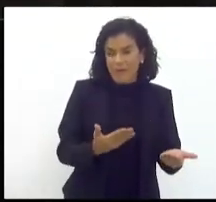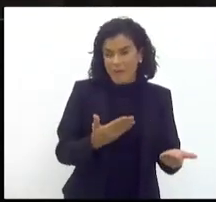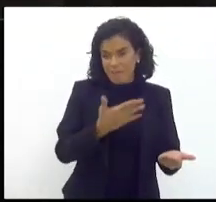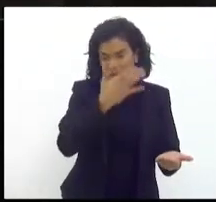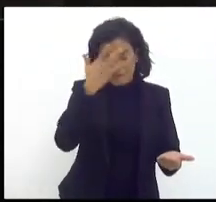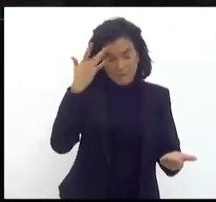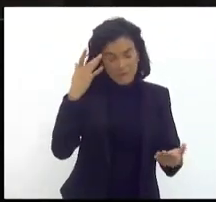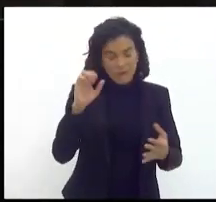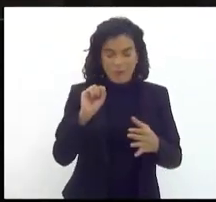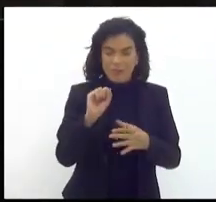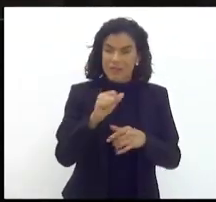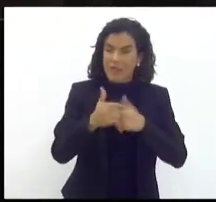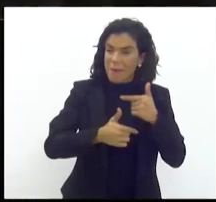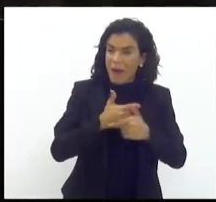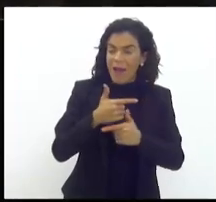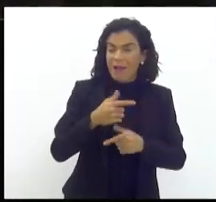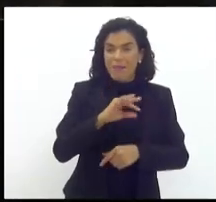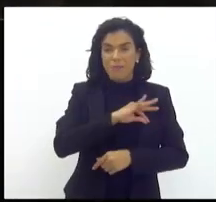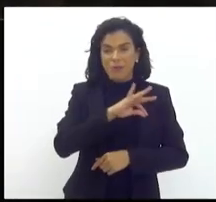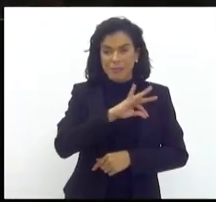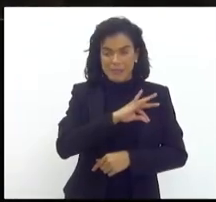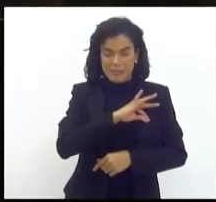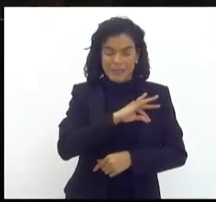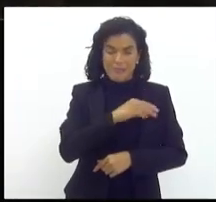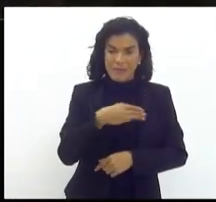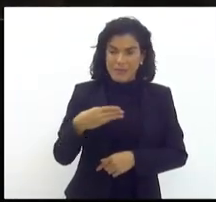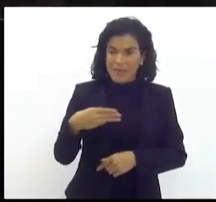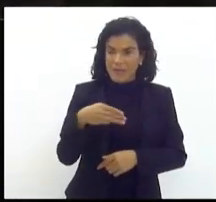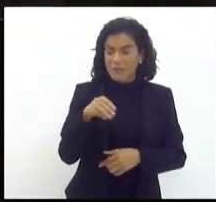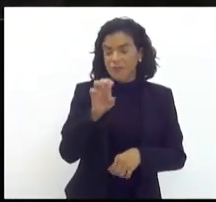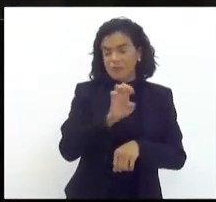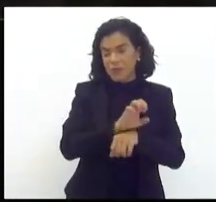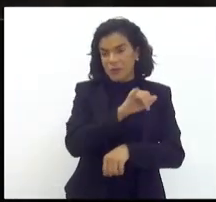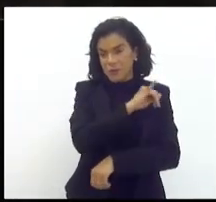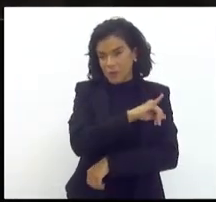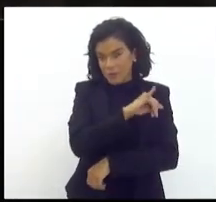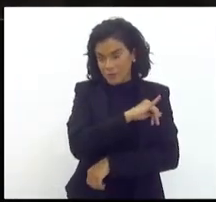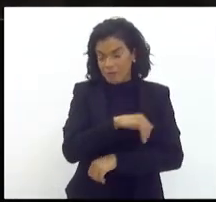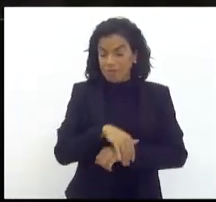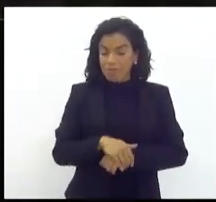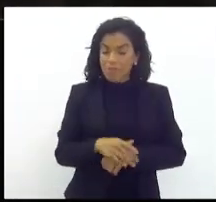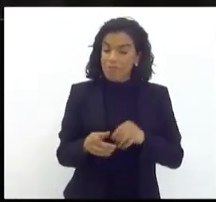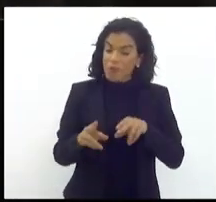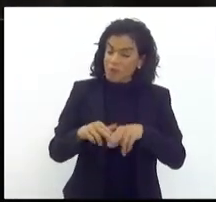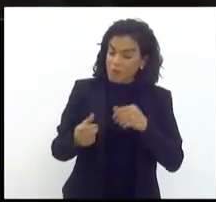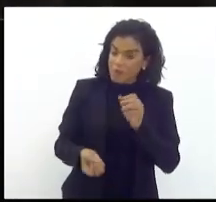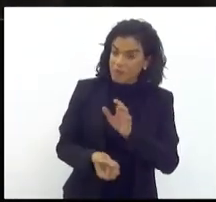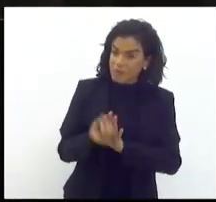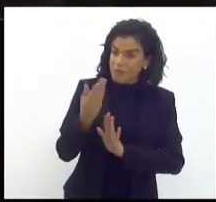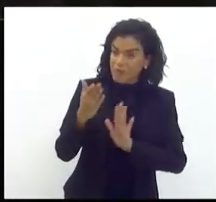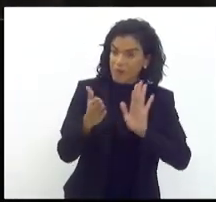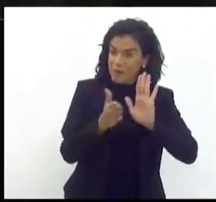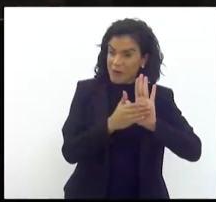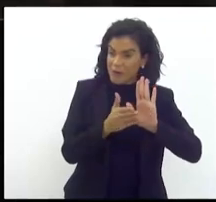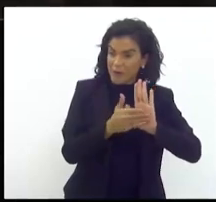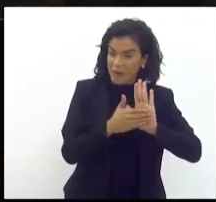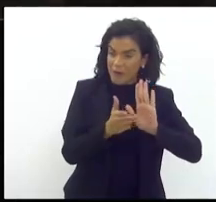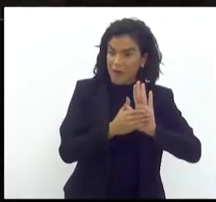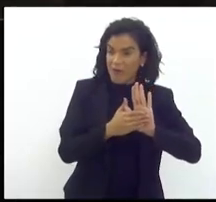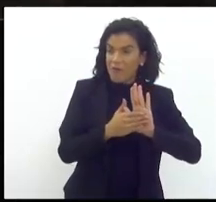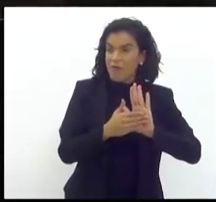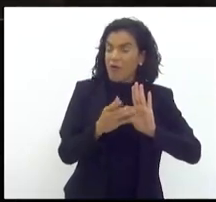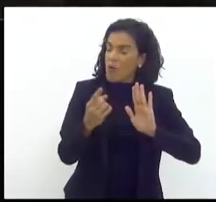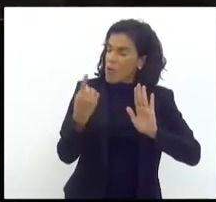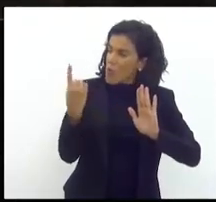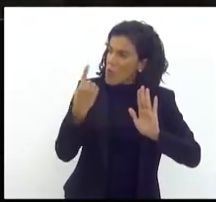a segurança pública do Estado do Rio de Janeiro e por isso nós fizemos um programa foi uma das primeiras leis